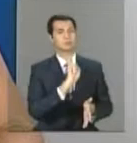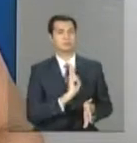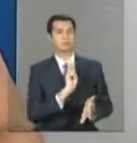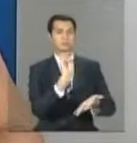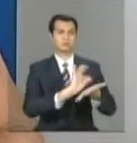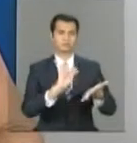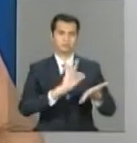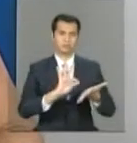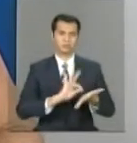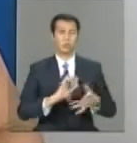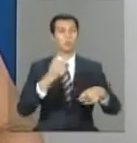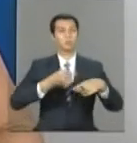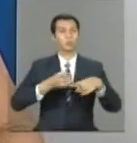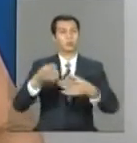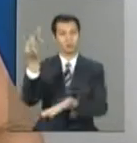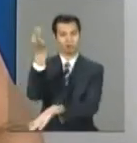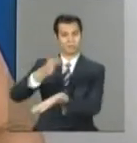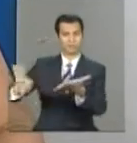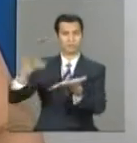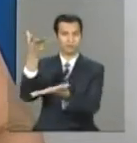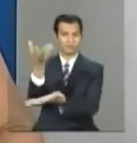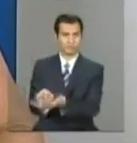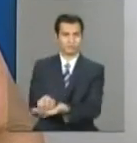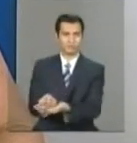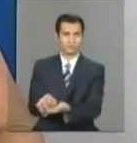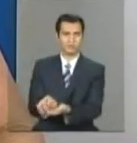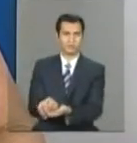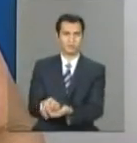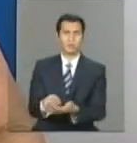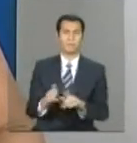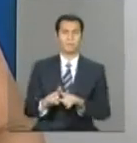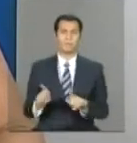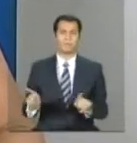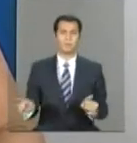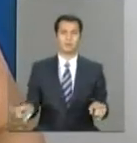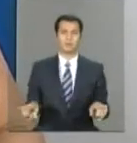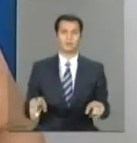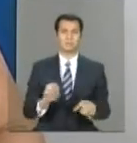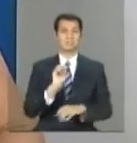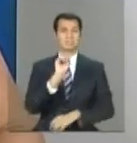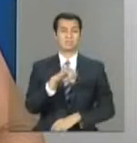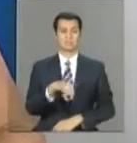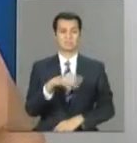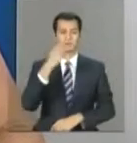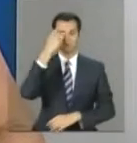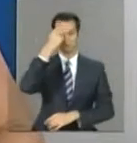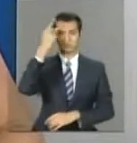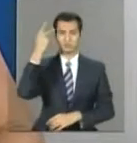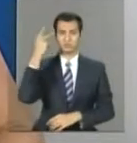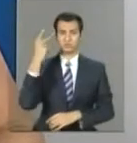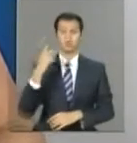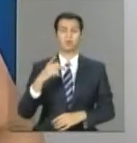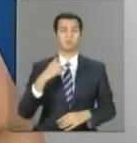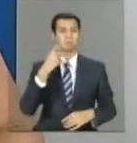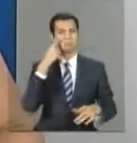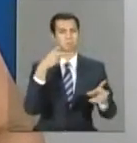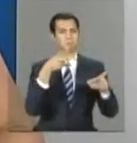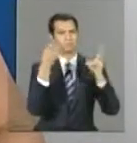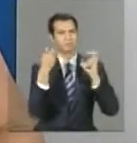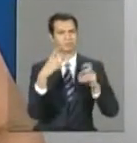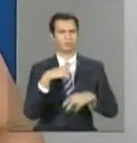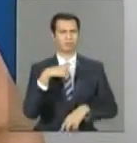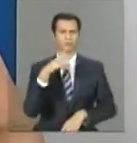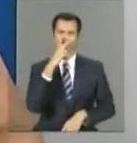do cadastro único é autodeclarada. Mas, se ele tem alguma sensação de que essa renda, na verdade, está sendo